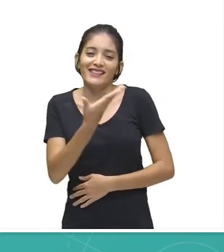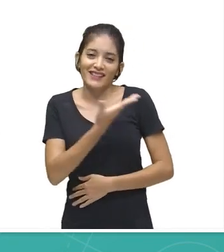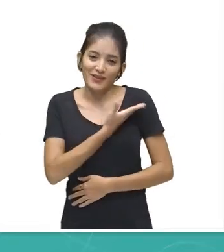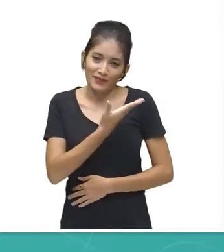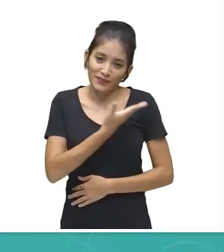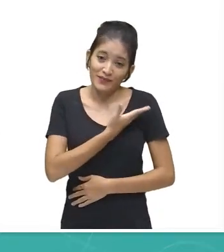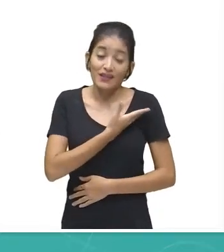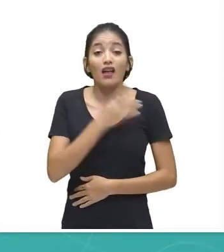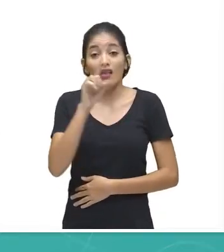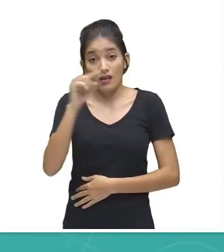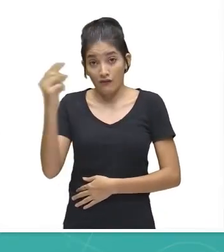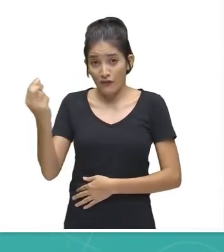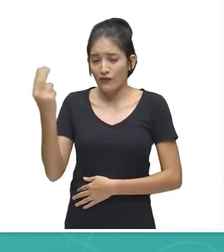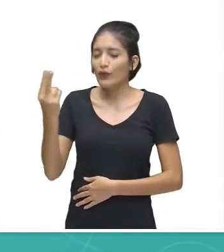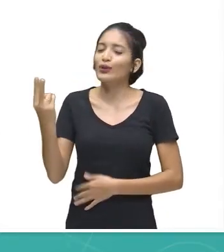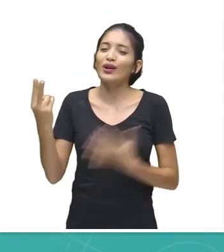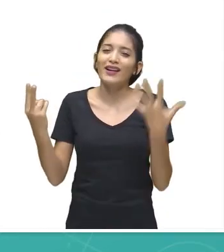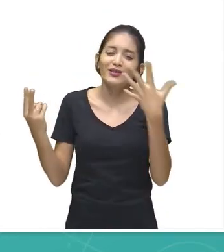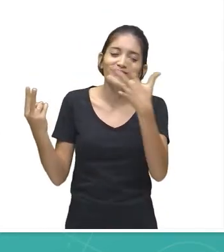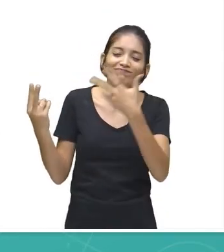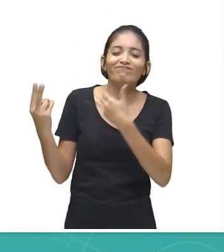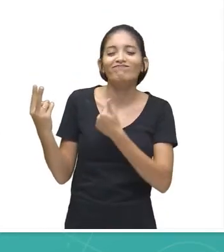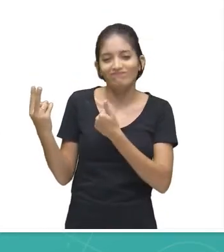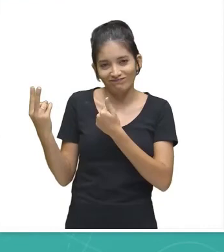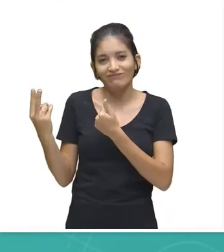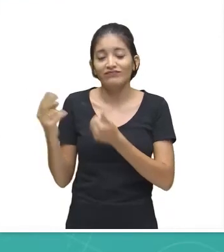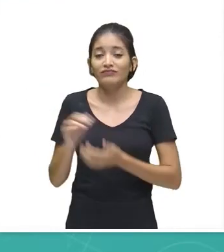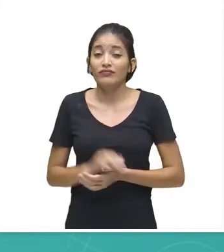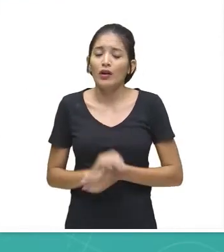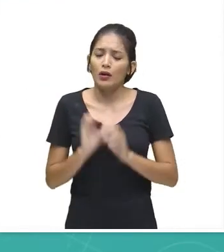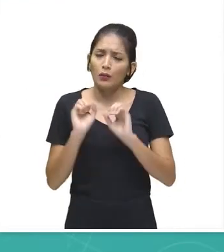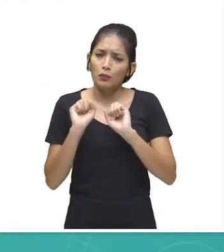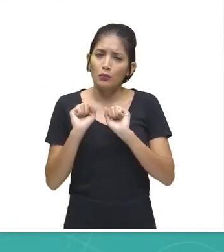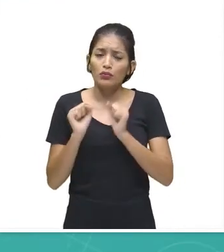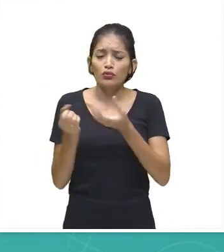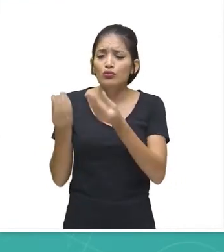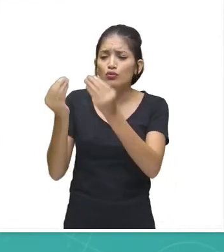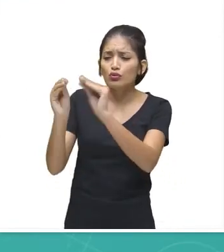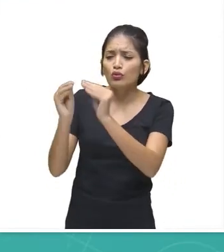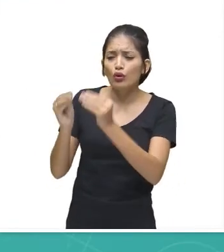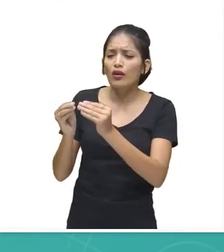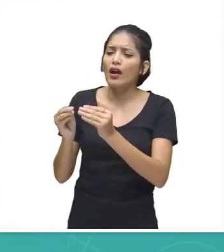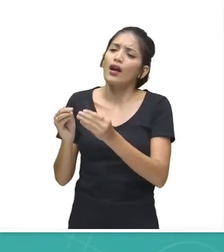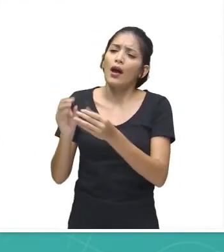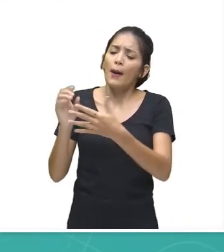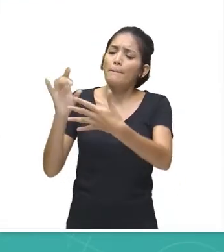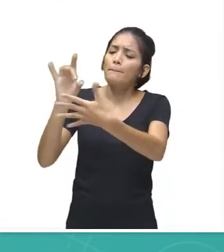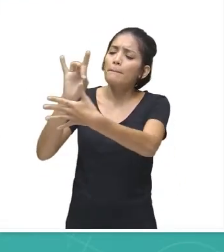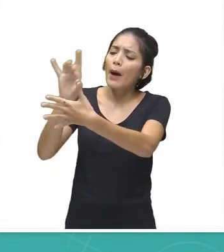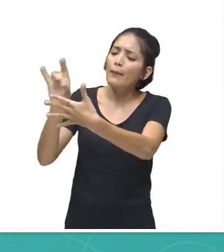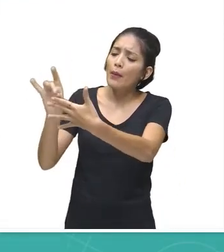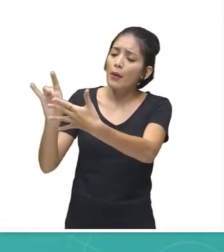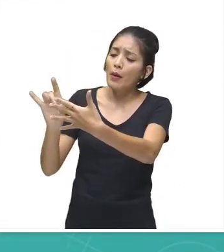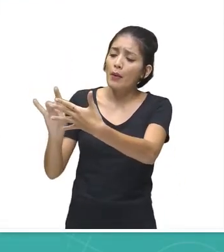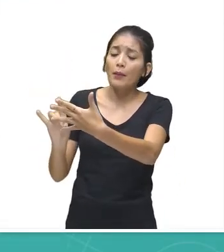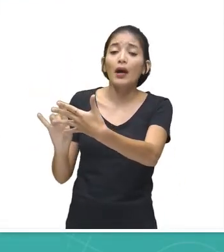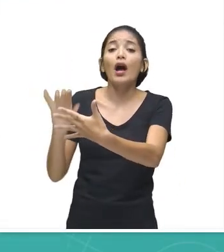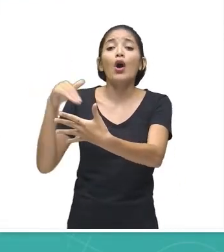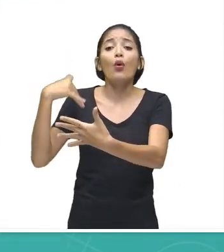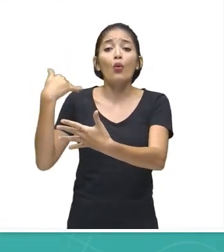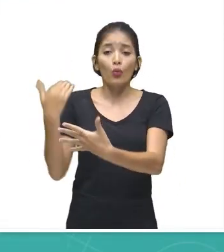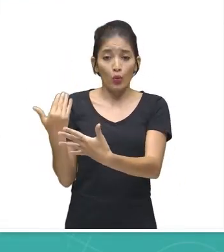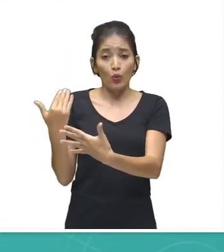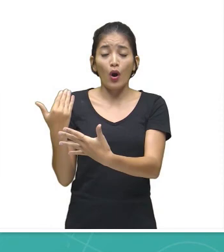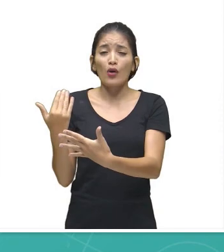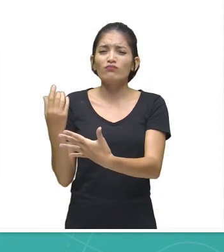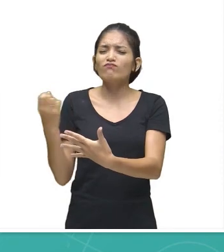amizade, é um valor muito bonito a amizade. Então, vocês poderiam ter colocado cada um desses valores e qual o grau